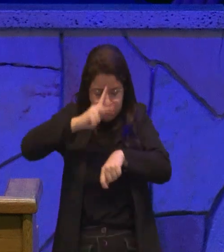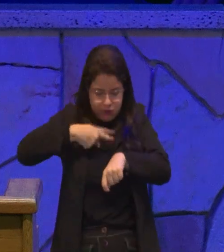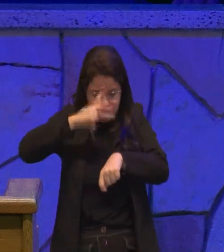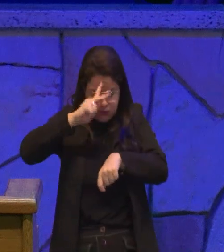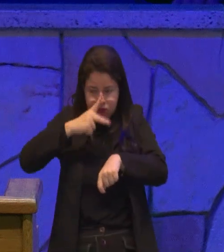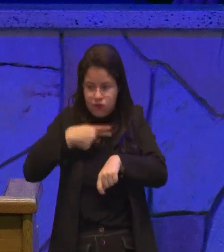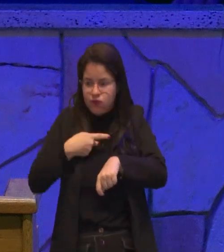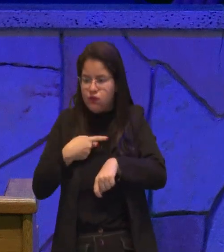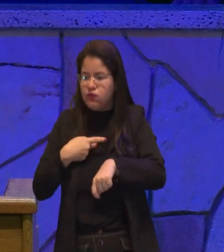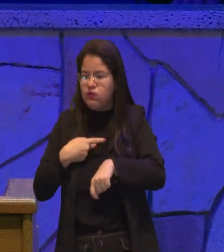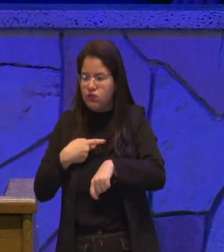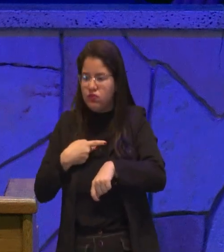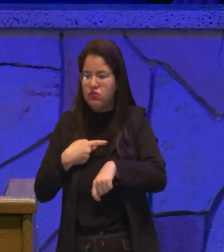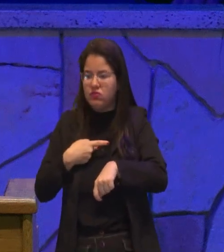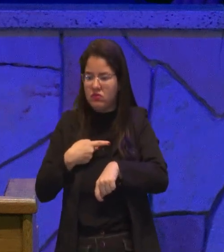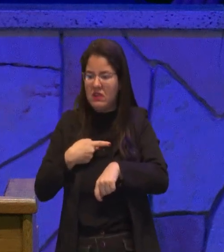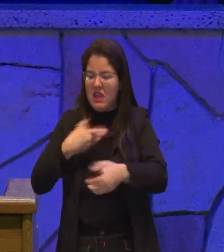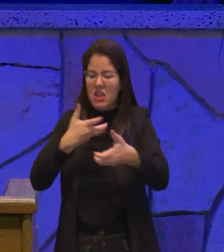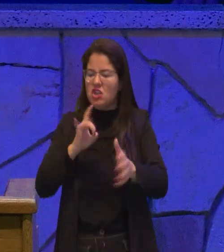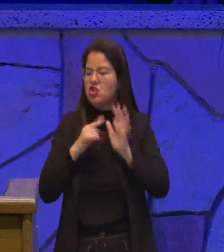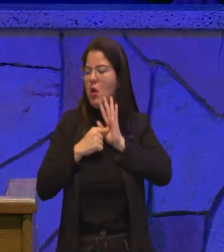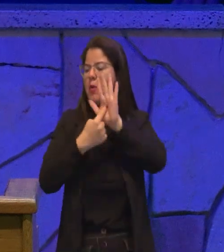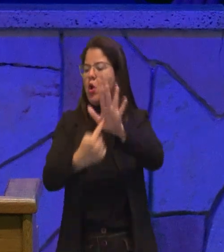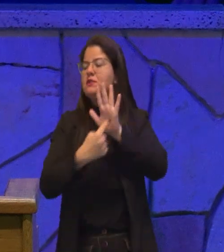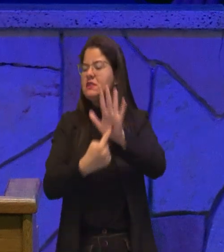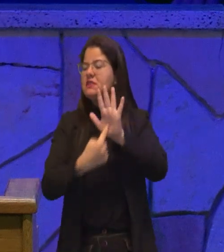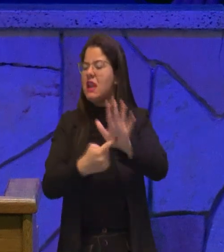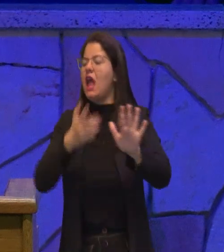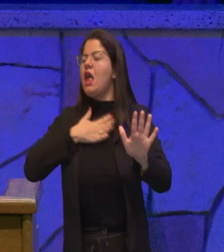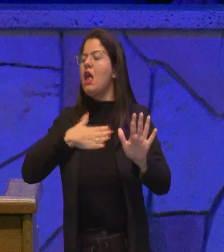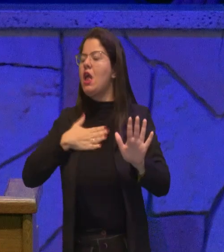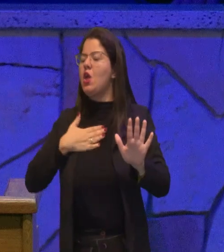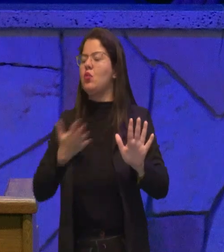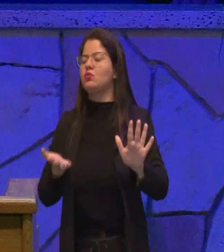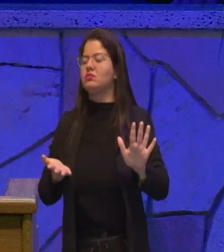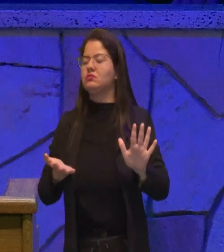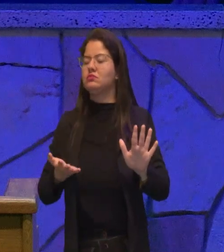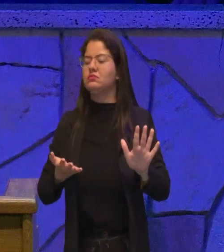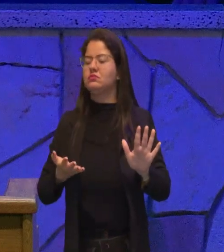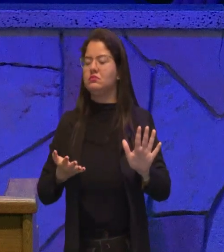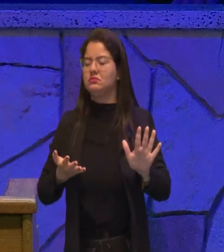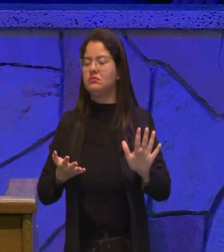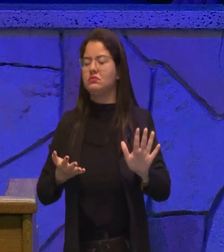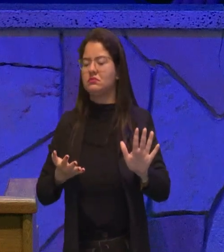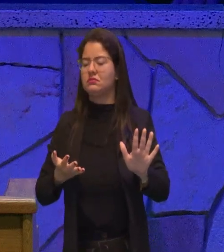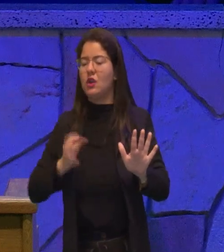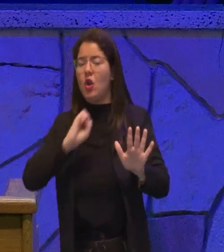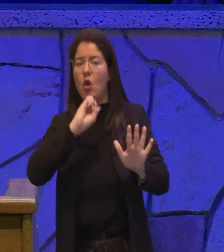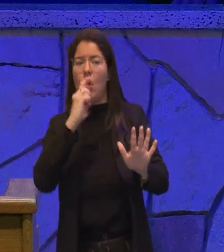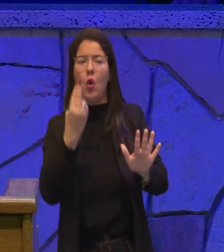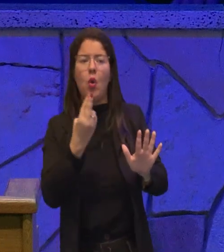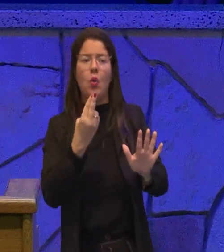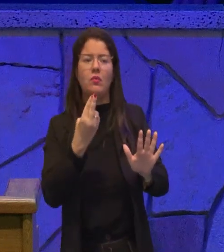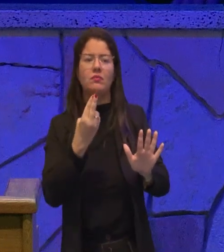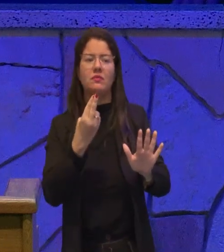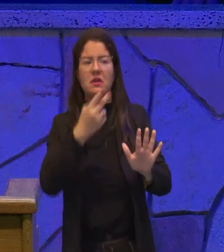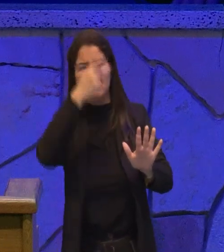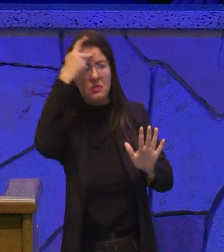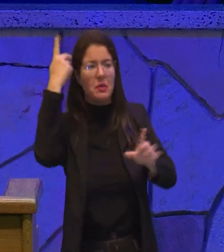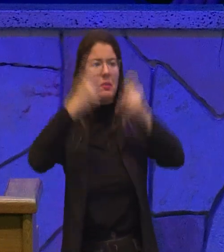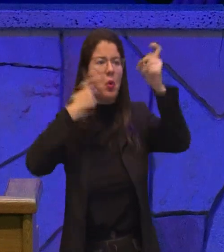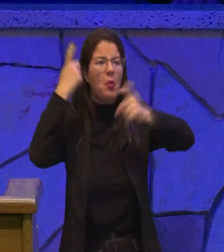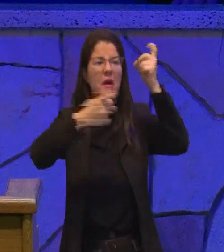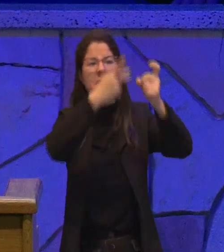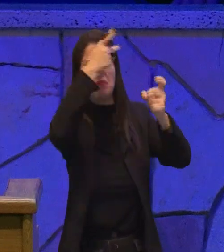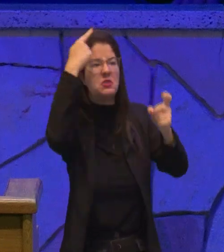o comer, o devorar de si mesmo, ou na imagem que o outro tem a seu respeito. Não, meu irmão, você é